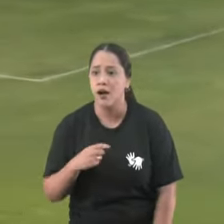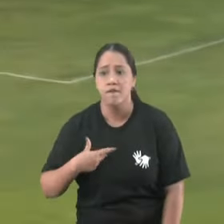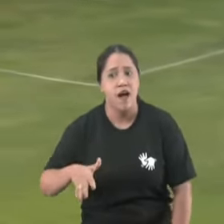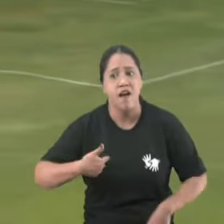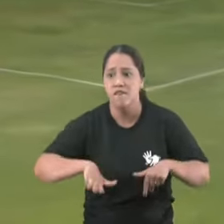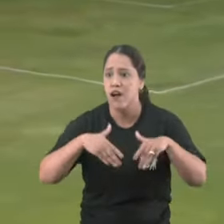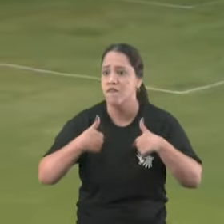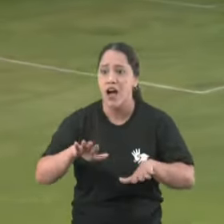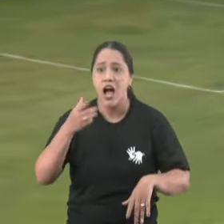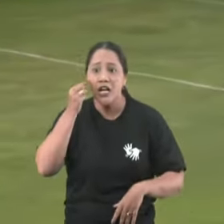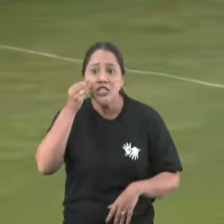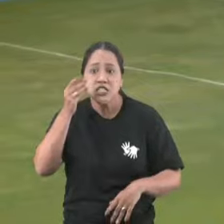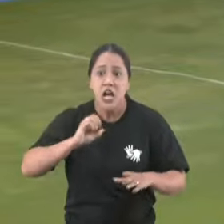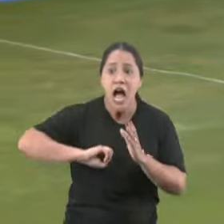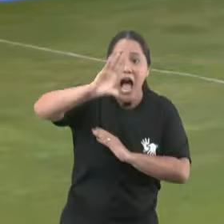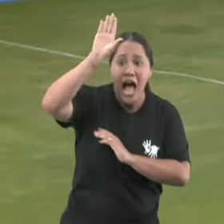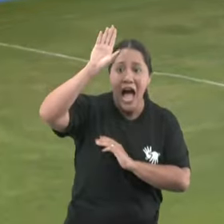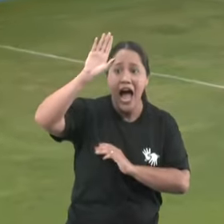segue.